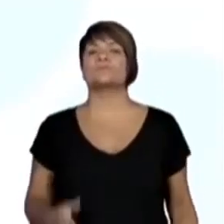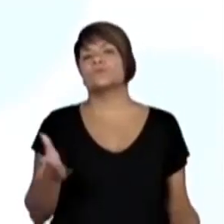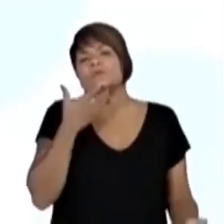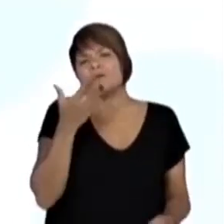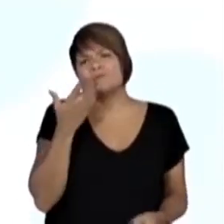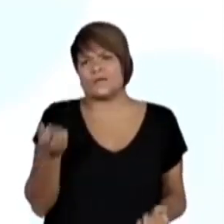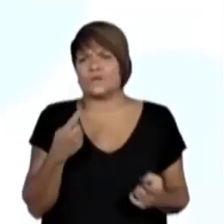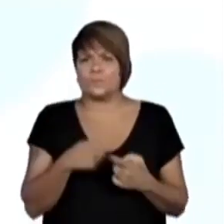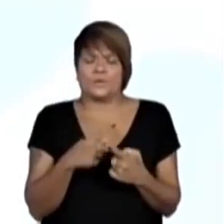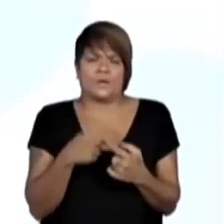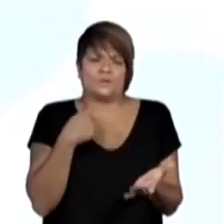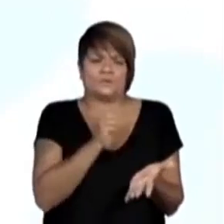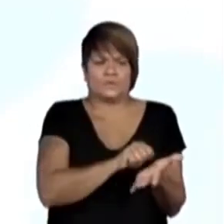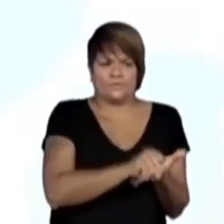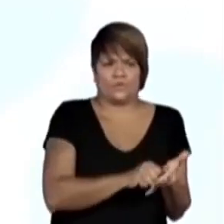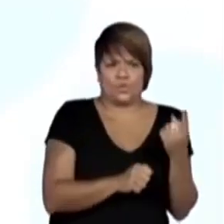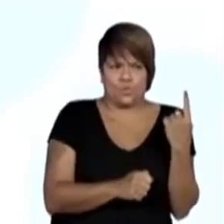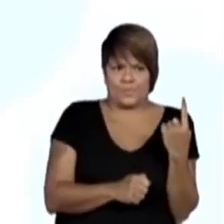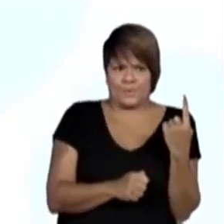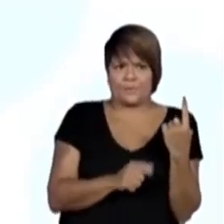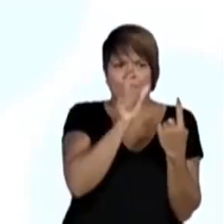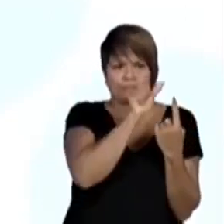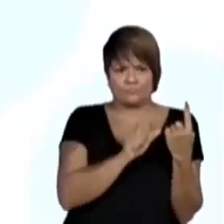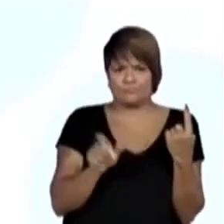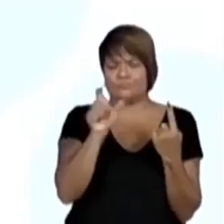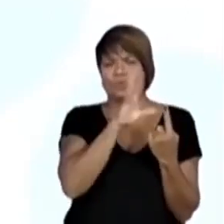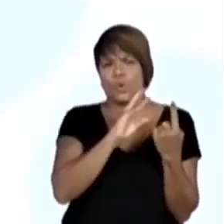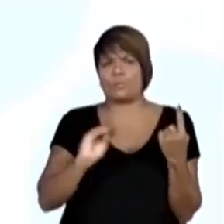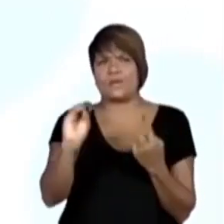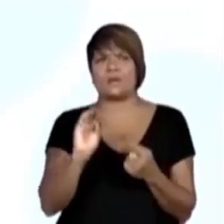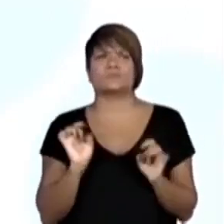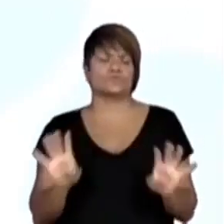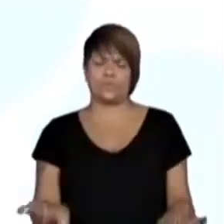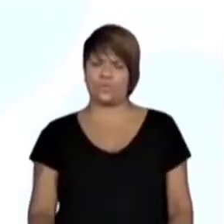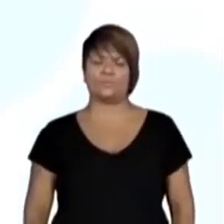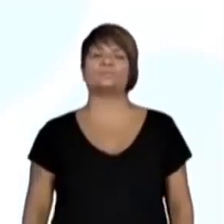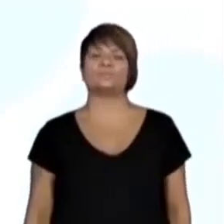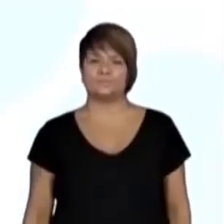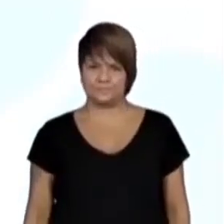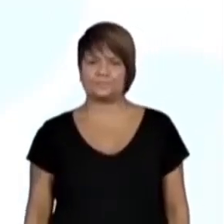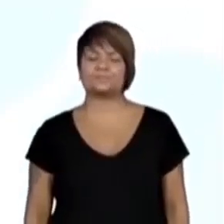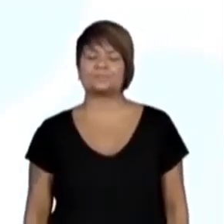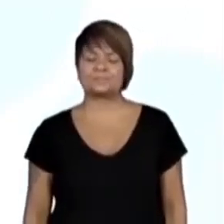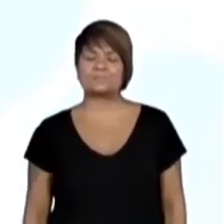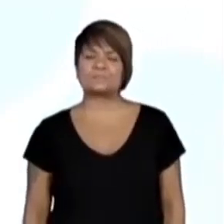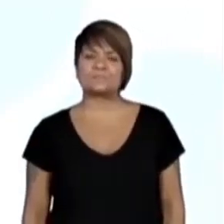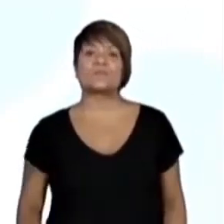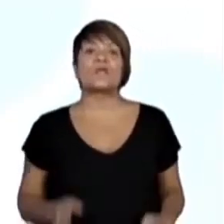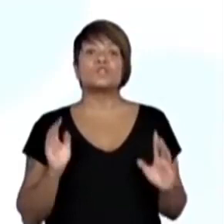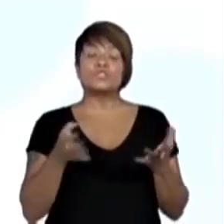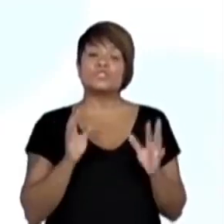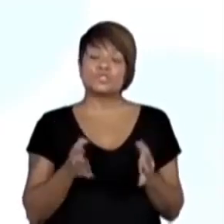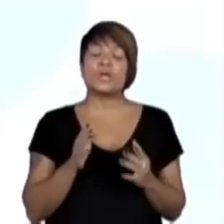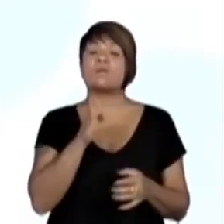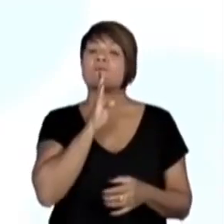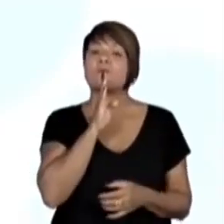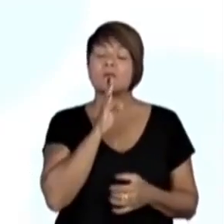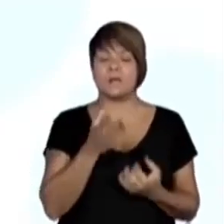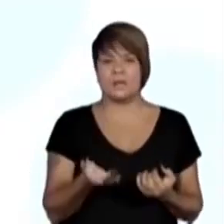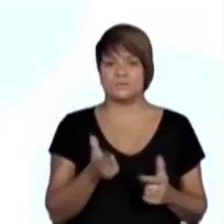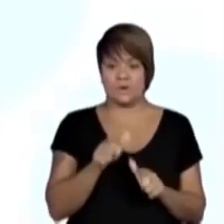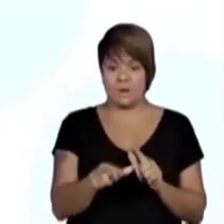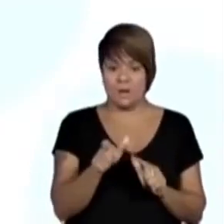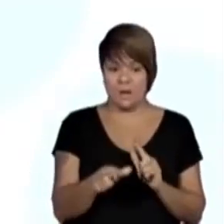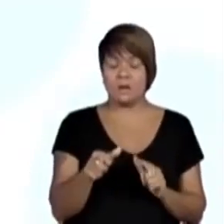escrever a outra é mais fácil. Só vou copiar. Olha só. Então, foi fácil a escrita dessa palavra, hein? Já conheço as letras, conheço